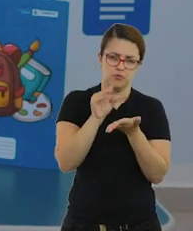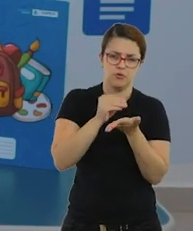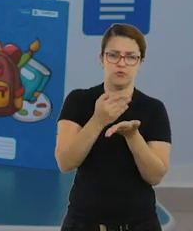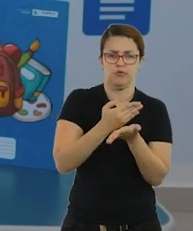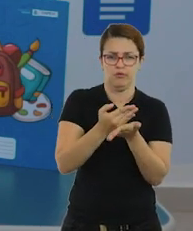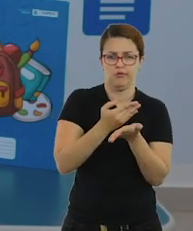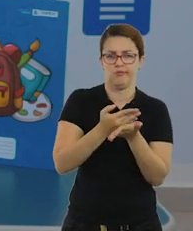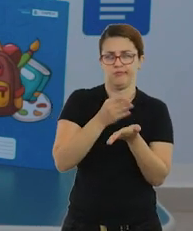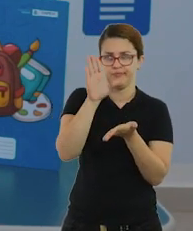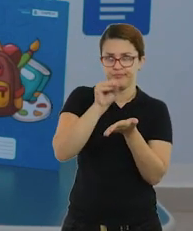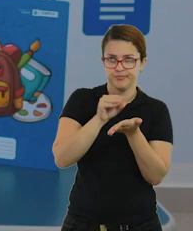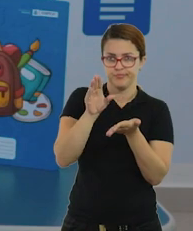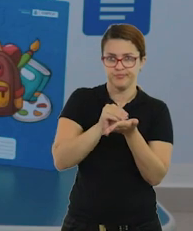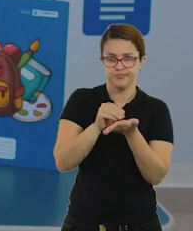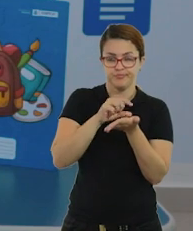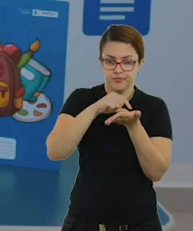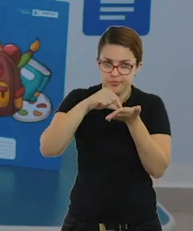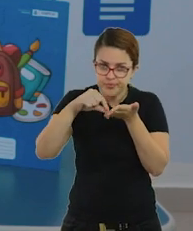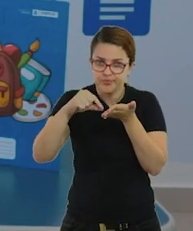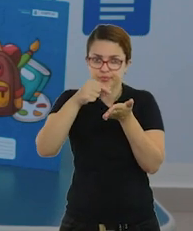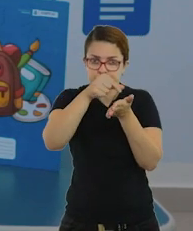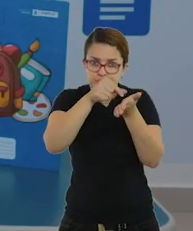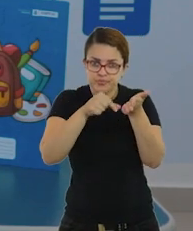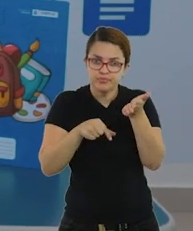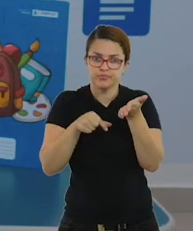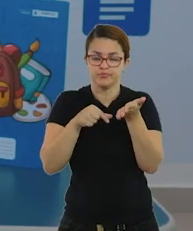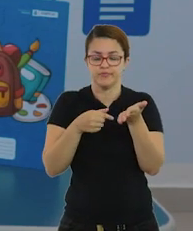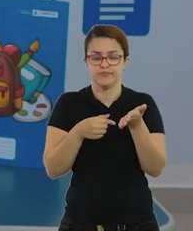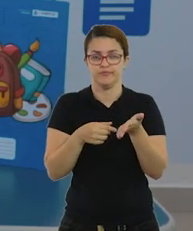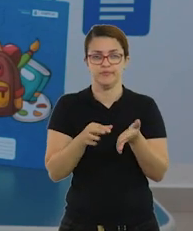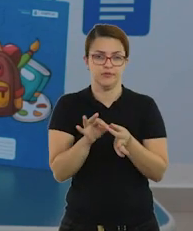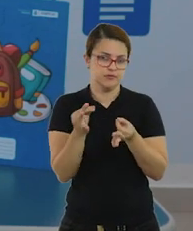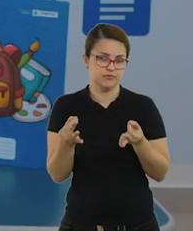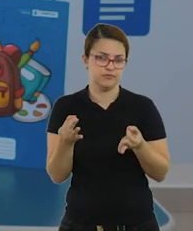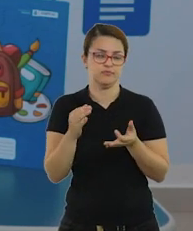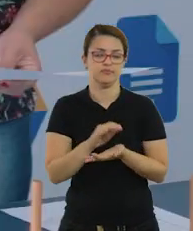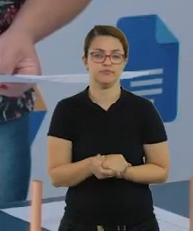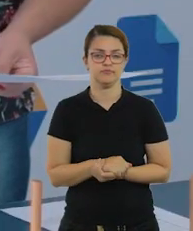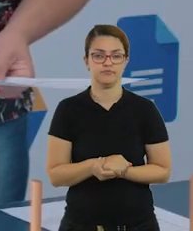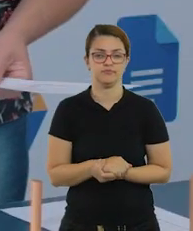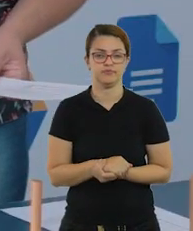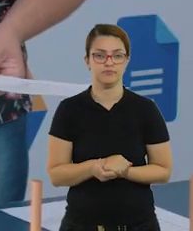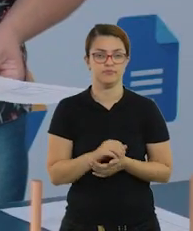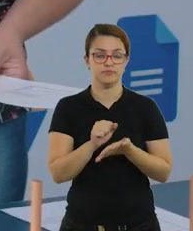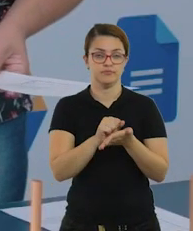super simples de fazer, tá? Uma linha só para cada resposta.